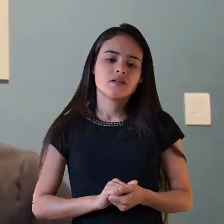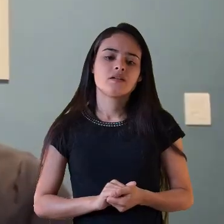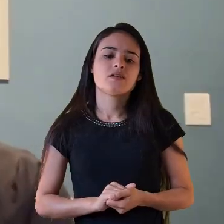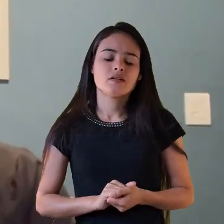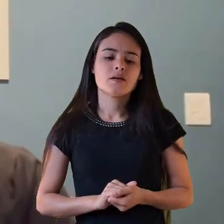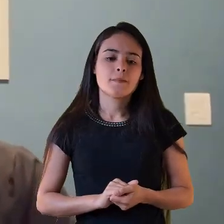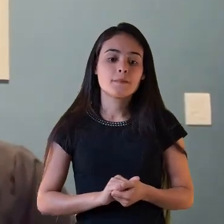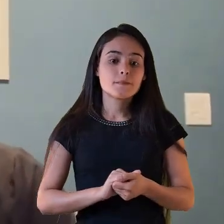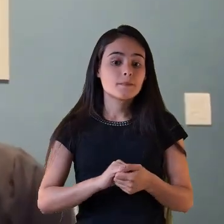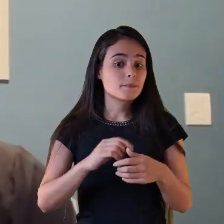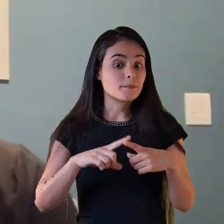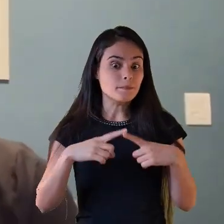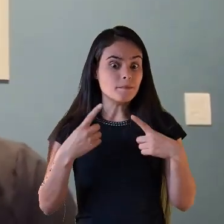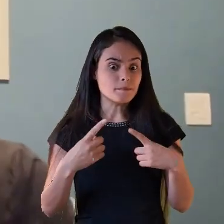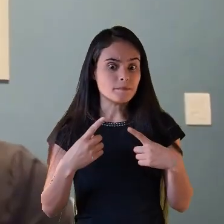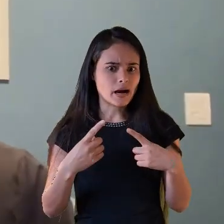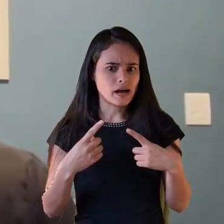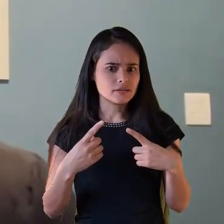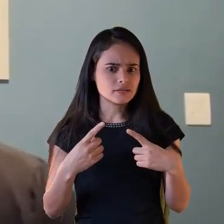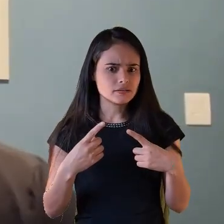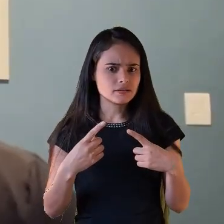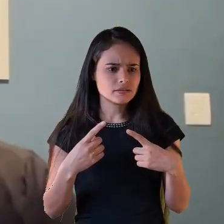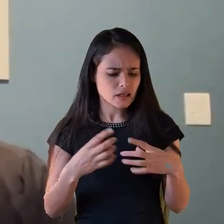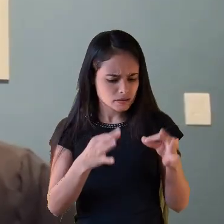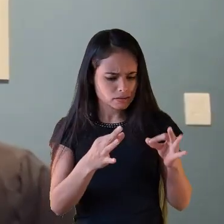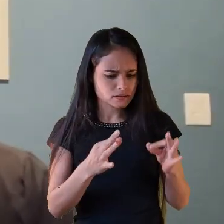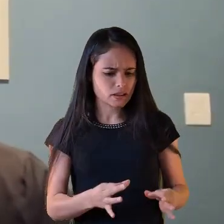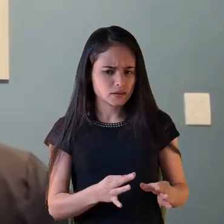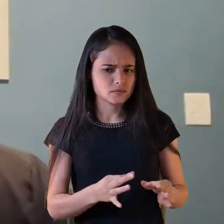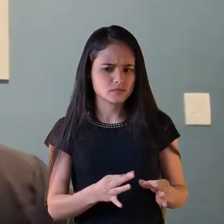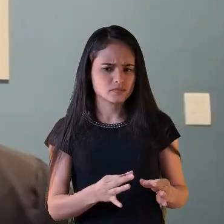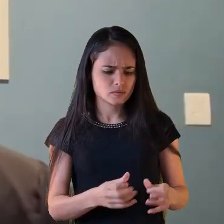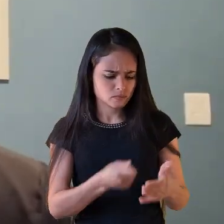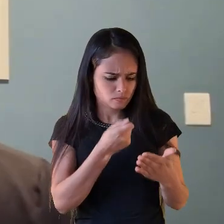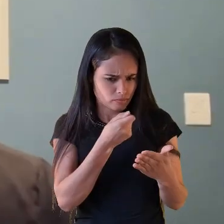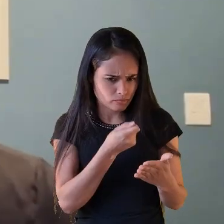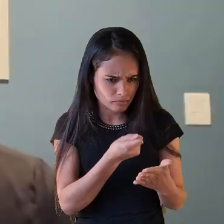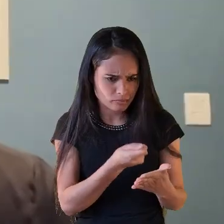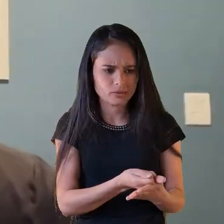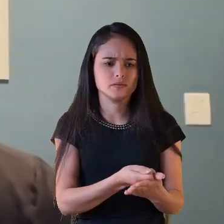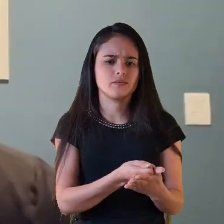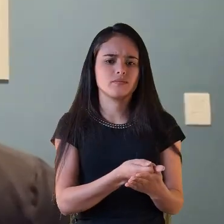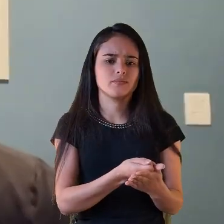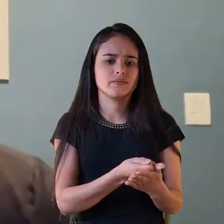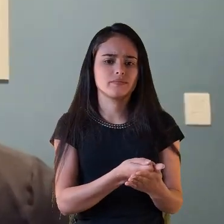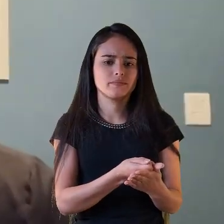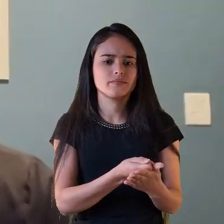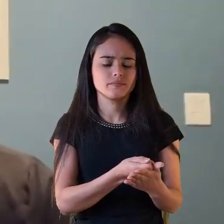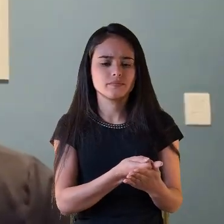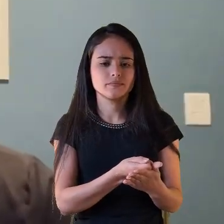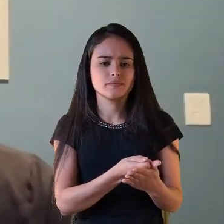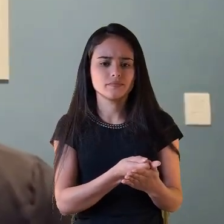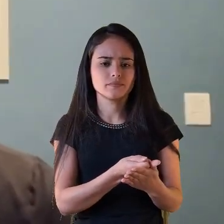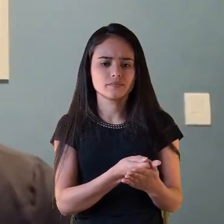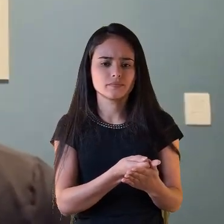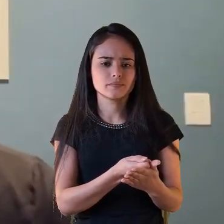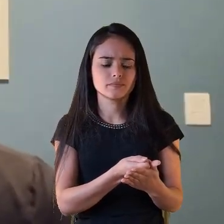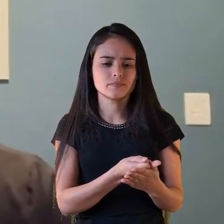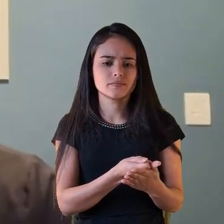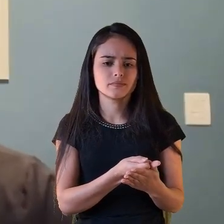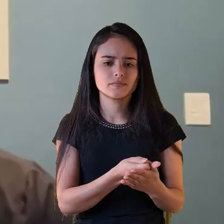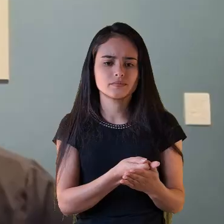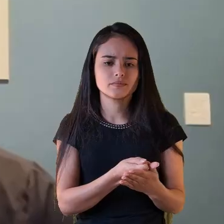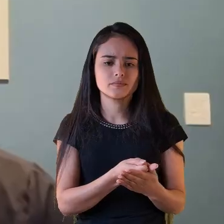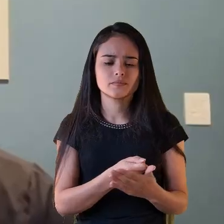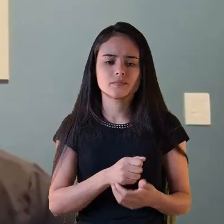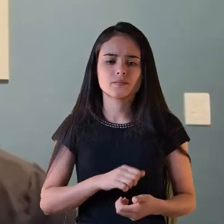muito comprometido com o jornalismo, com a causa, né, com as questões étnico-raciais, enfim,